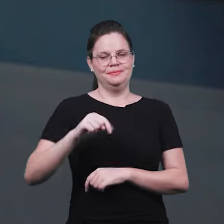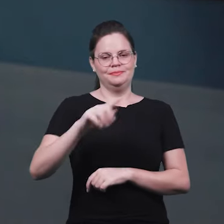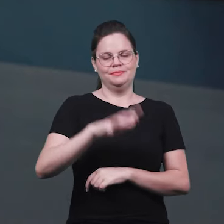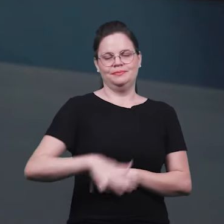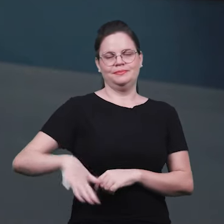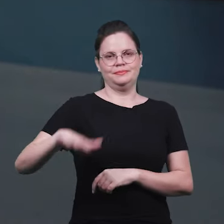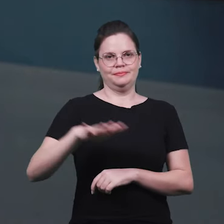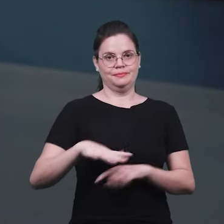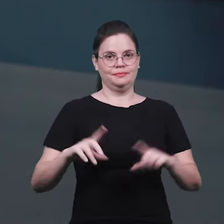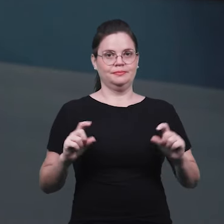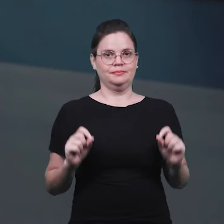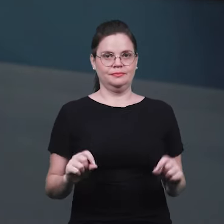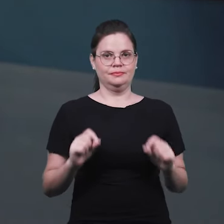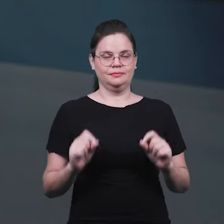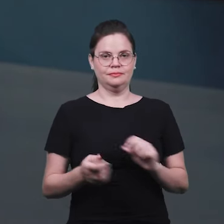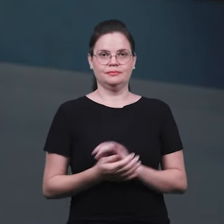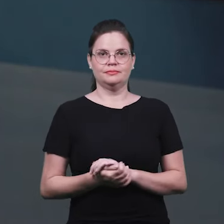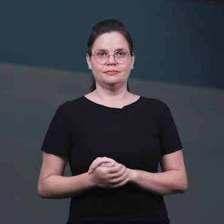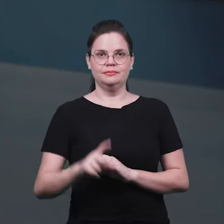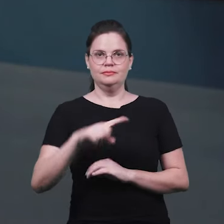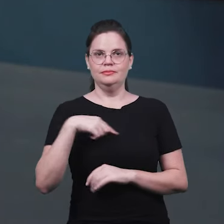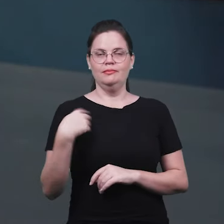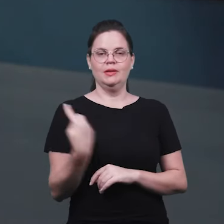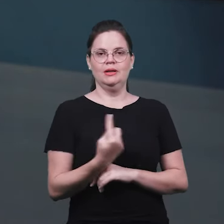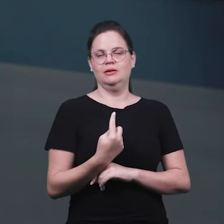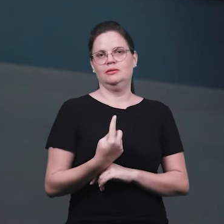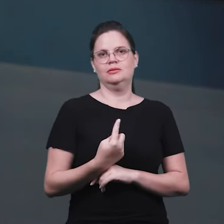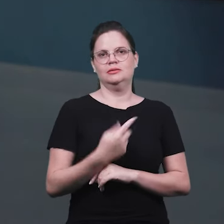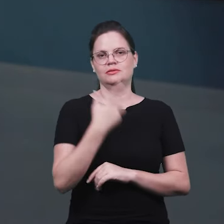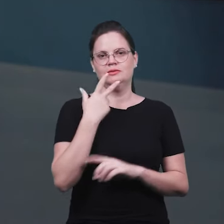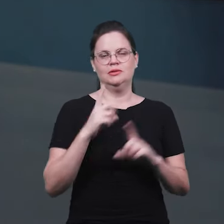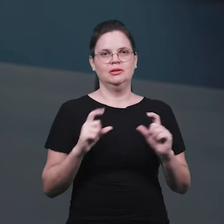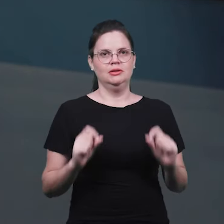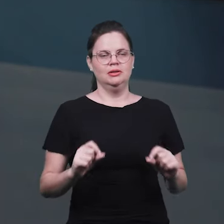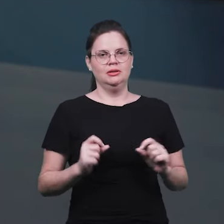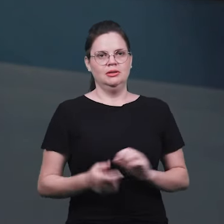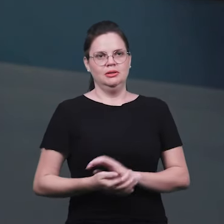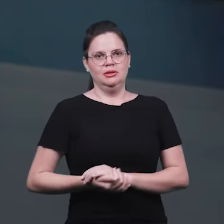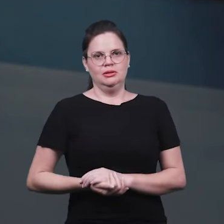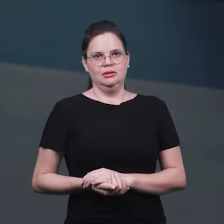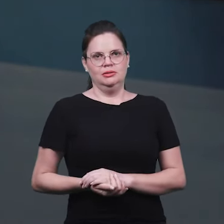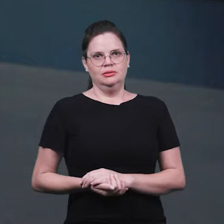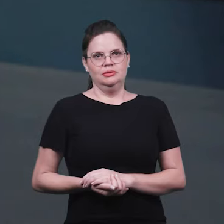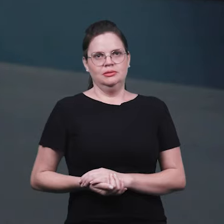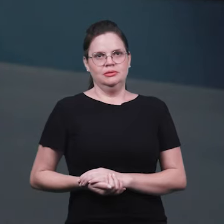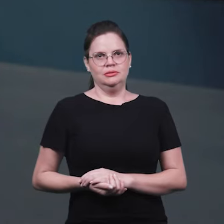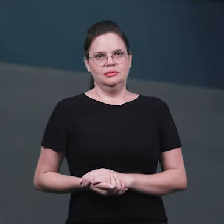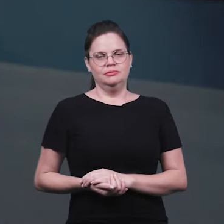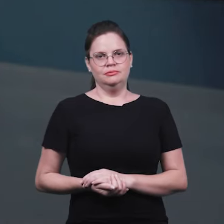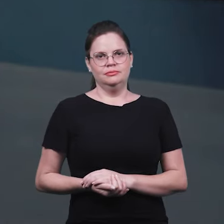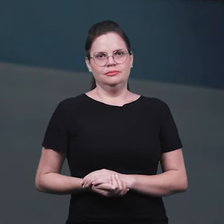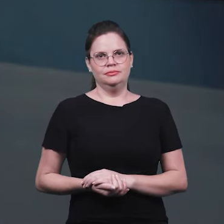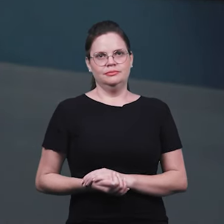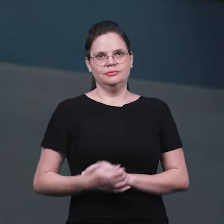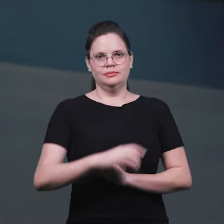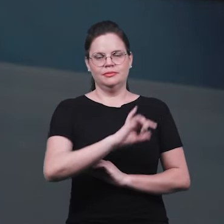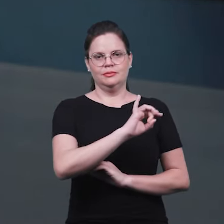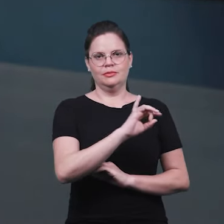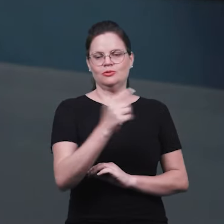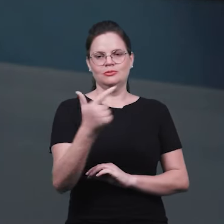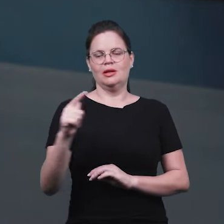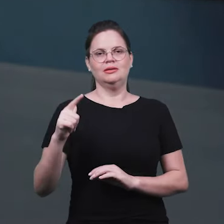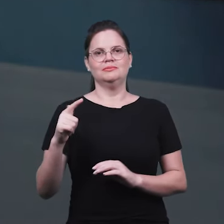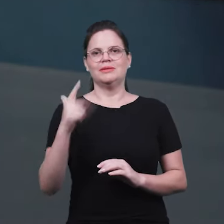Wallace, que a gente brinca que não tem receita de bolo, né? Cada operação é um